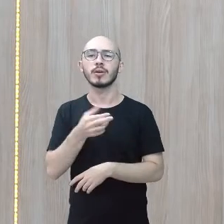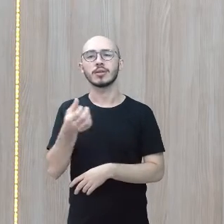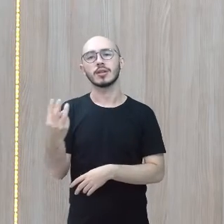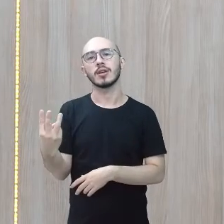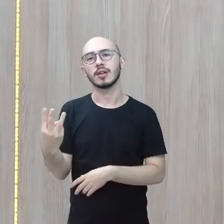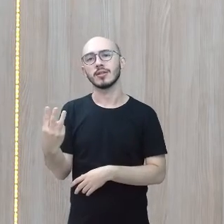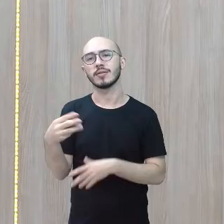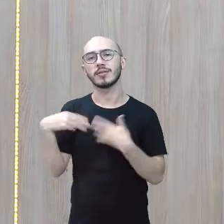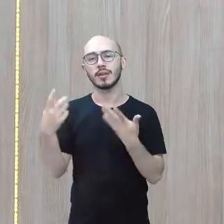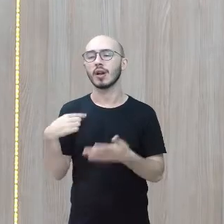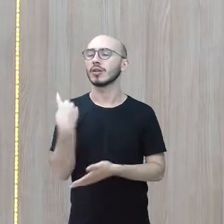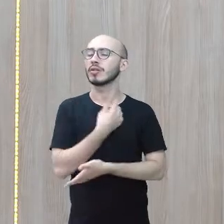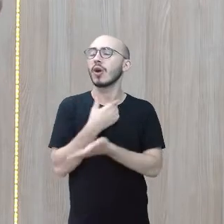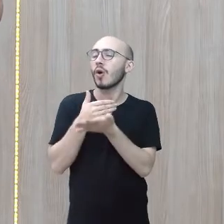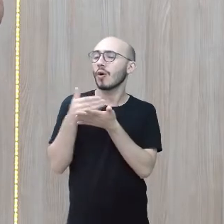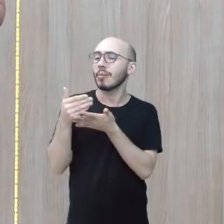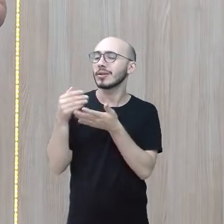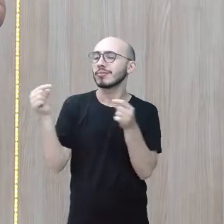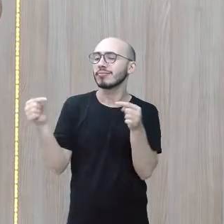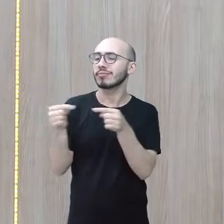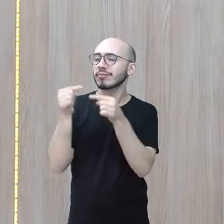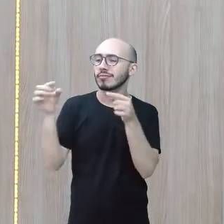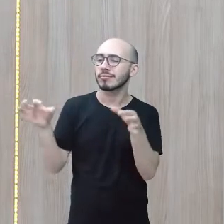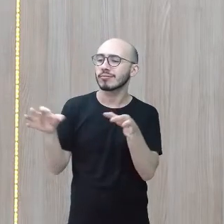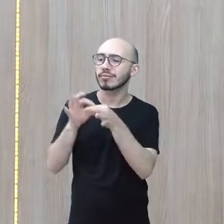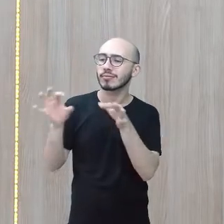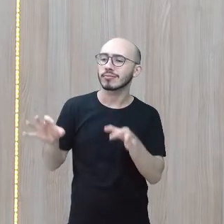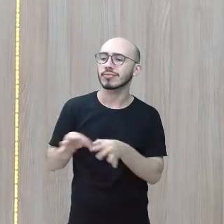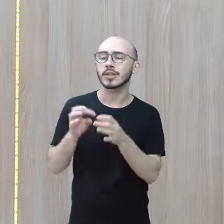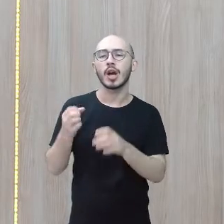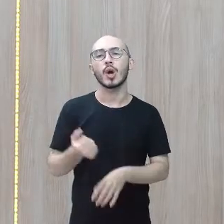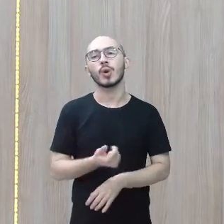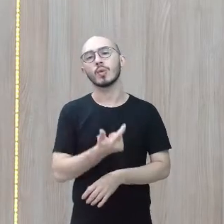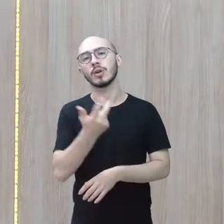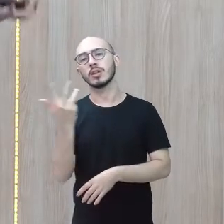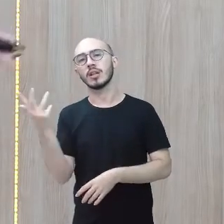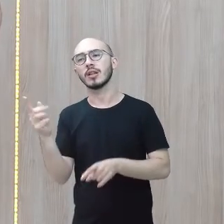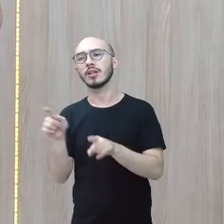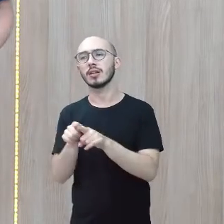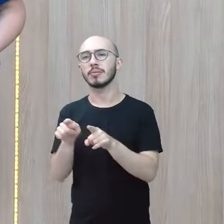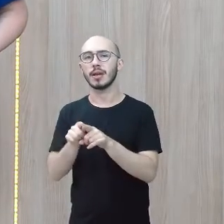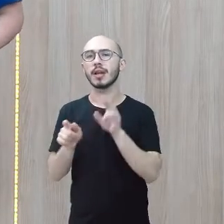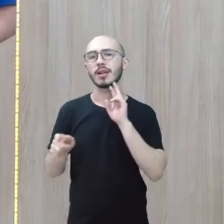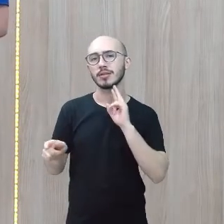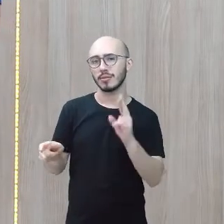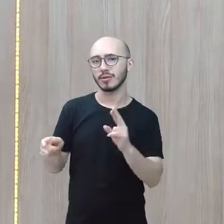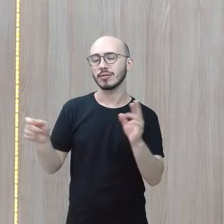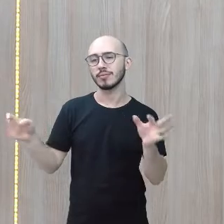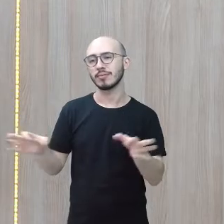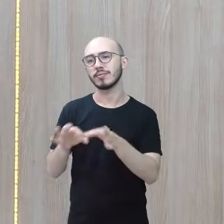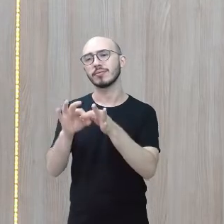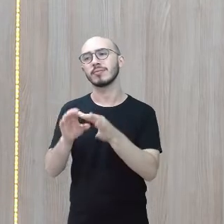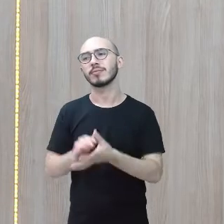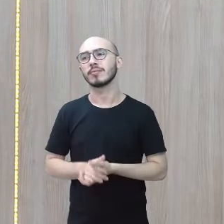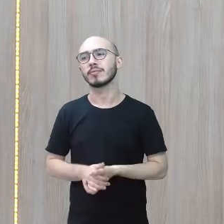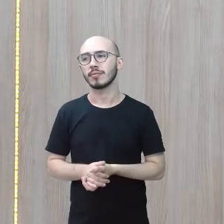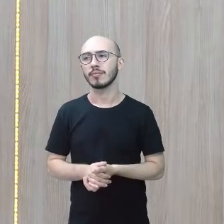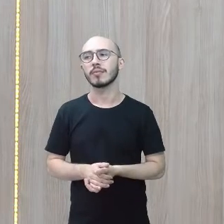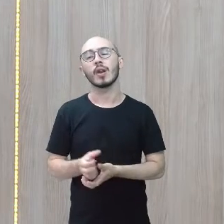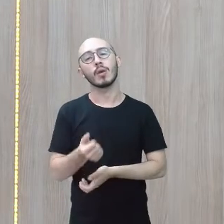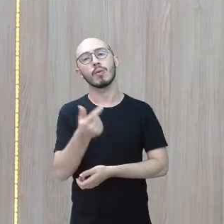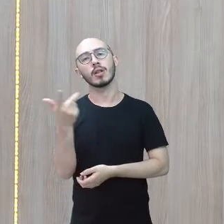3. E aí a gente começa a relacionar essa quantidade com a sua resposta, né? Então, a quantidade